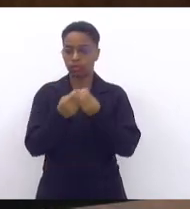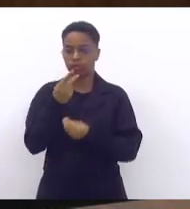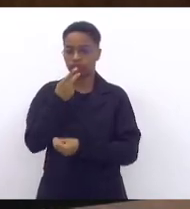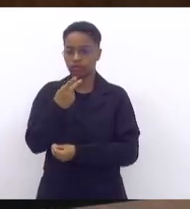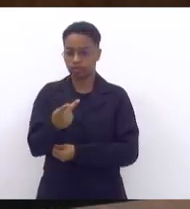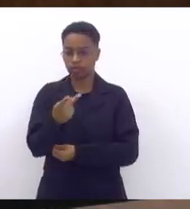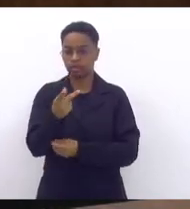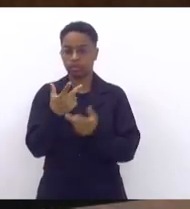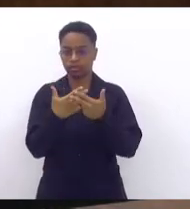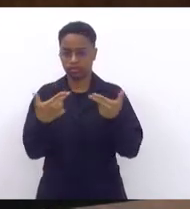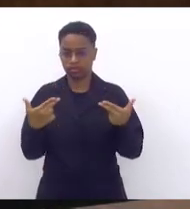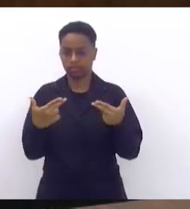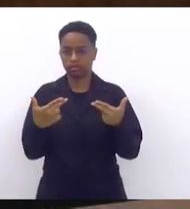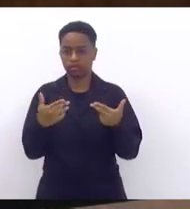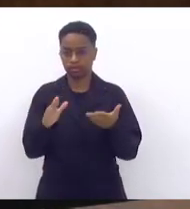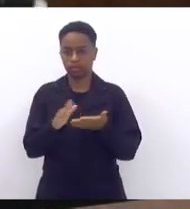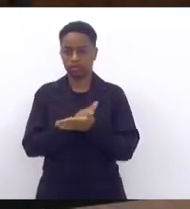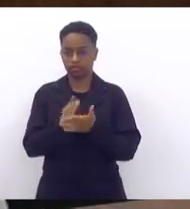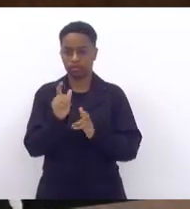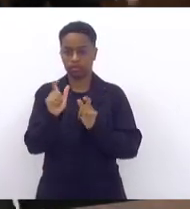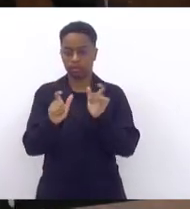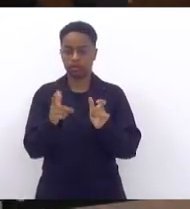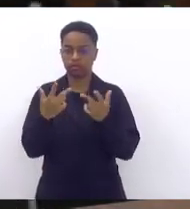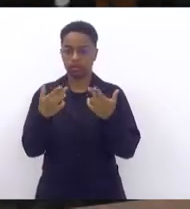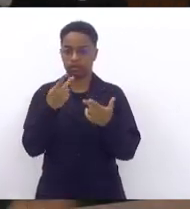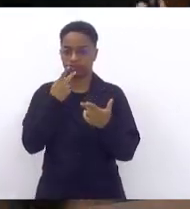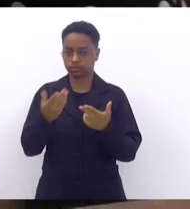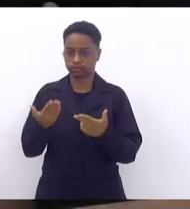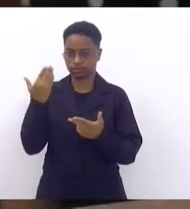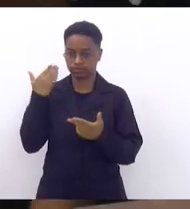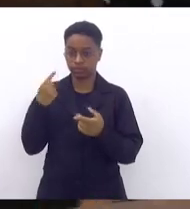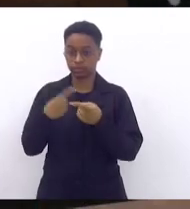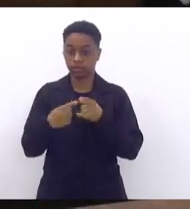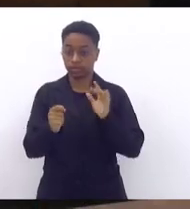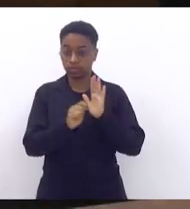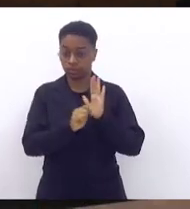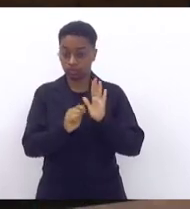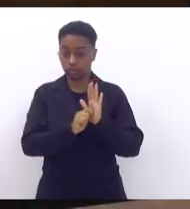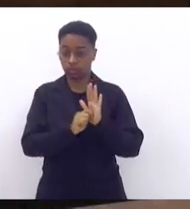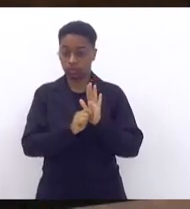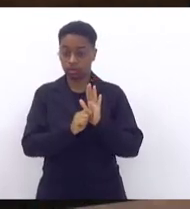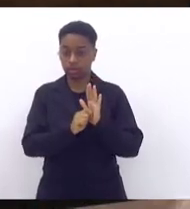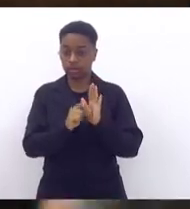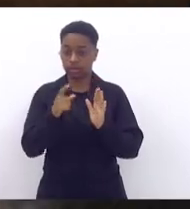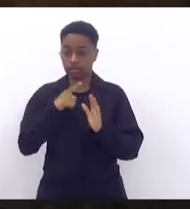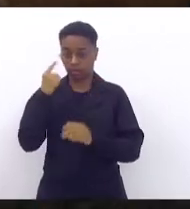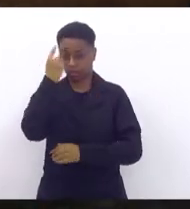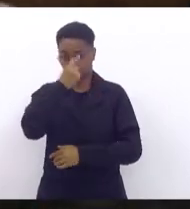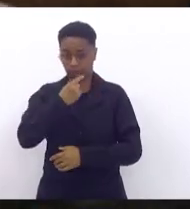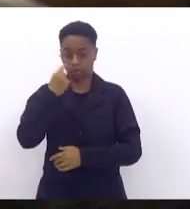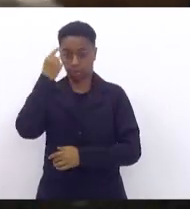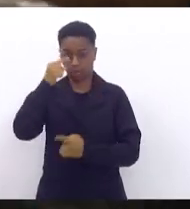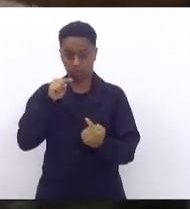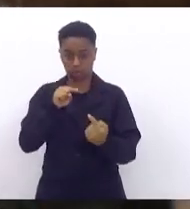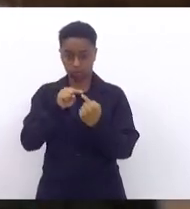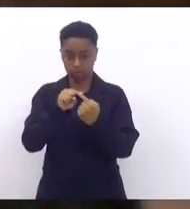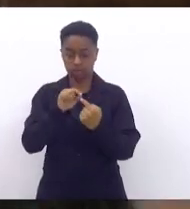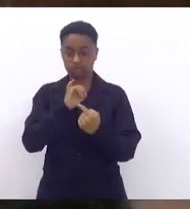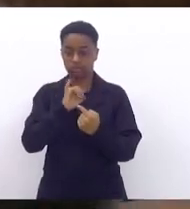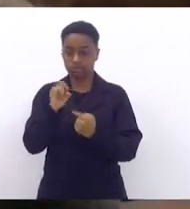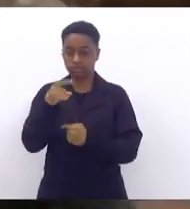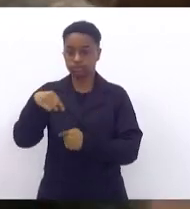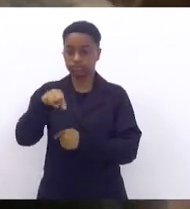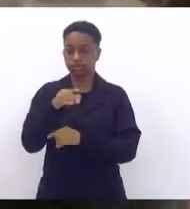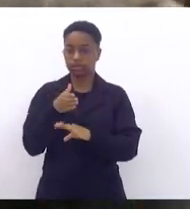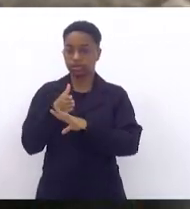que algumas palavras que estão sendo ditas aqui. A droga, minha gente, ela tem rosto. Se vocês entrarem